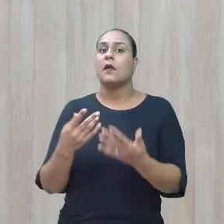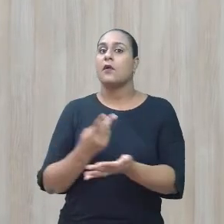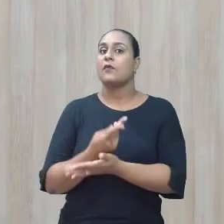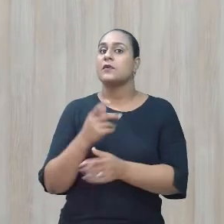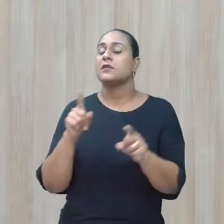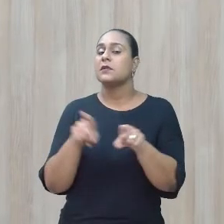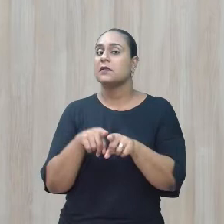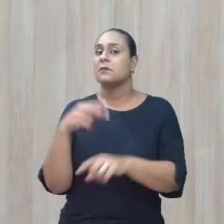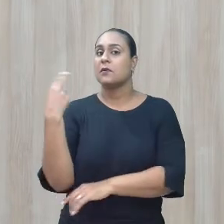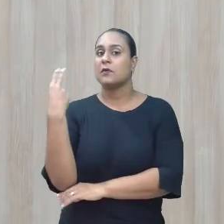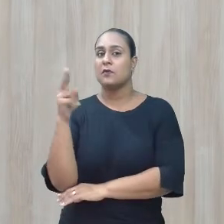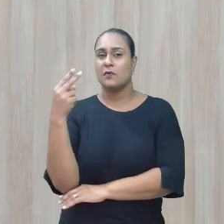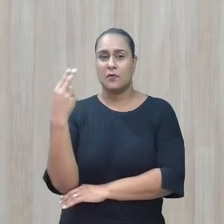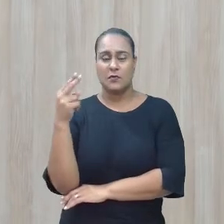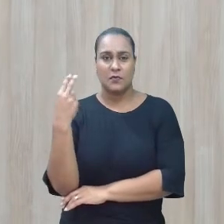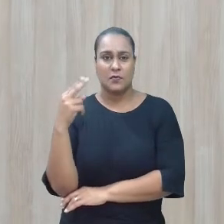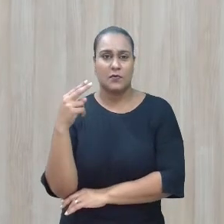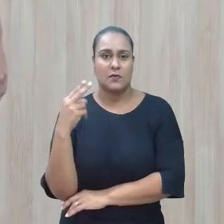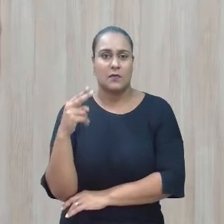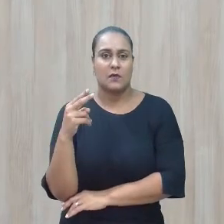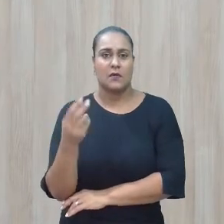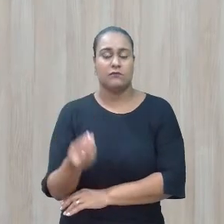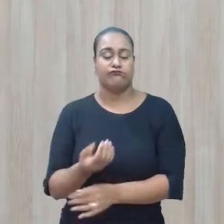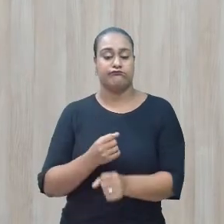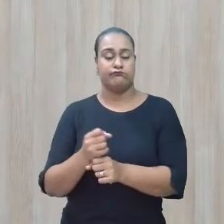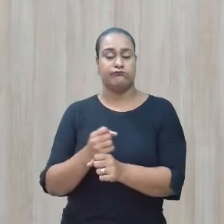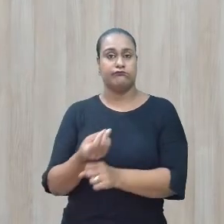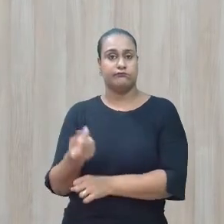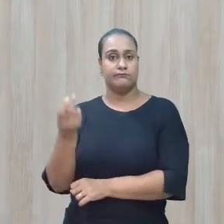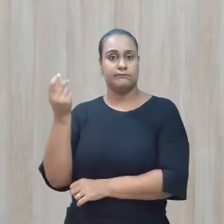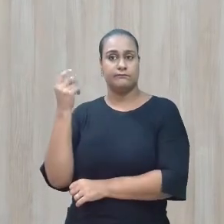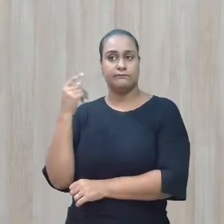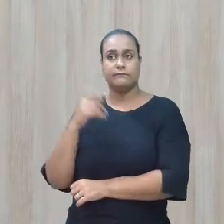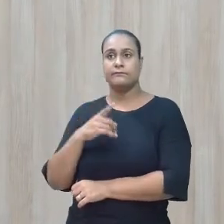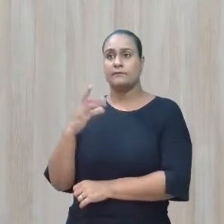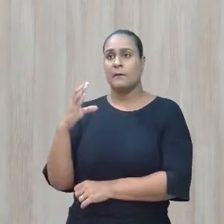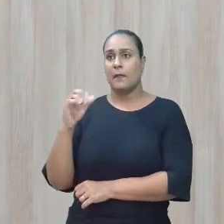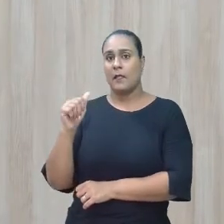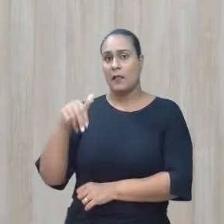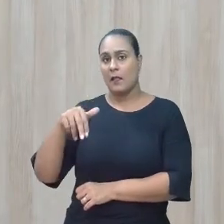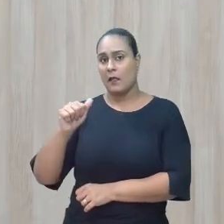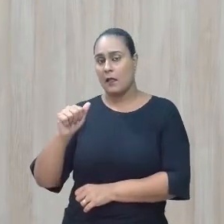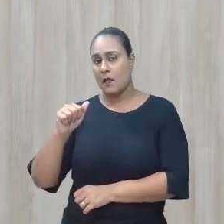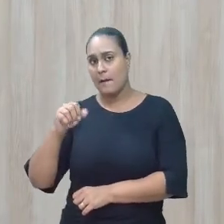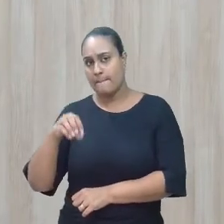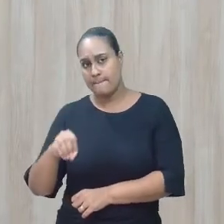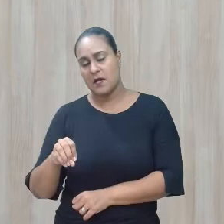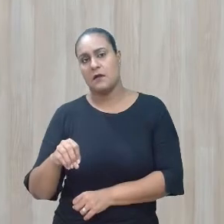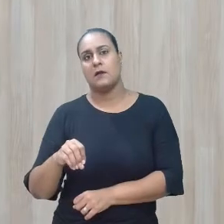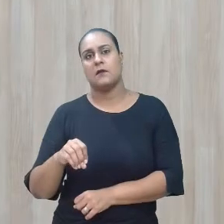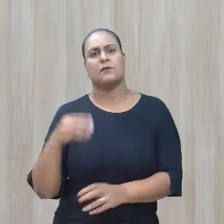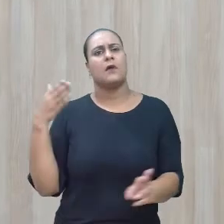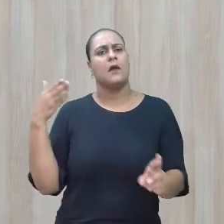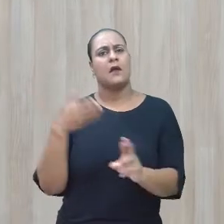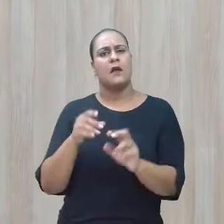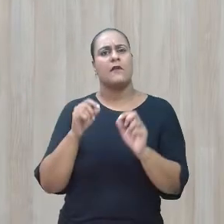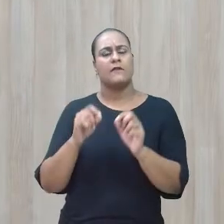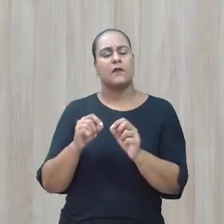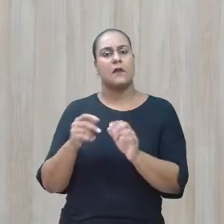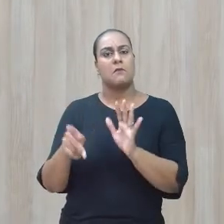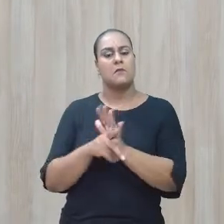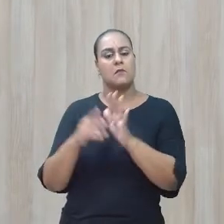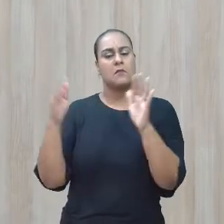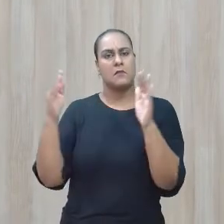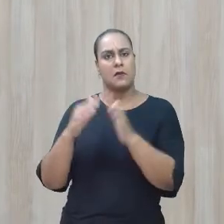alguns anos antes, tá certo? Então, e esse termo cabano, né, se refere à própria moradia